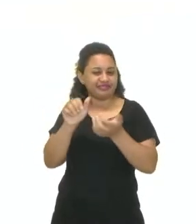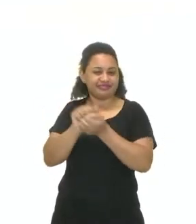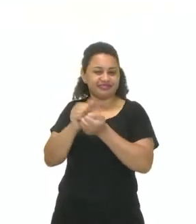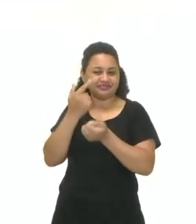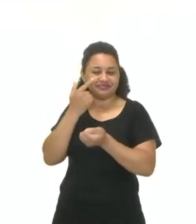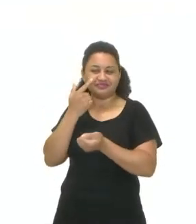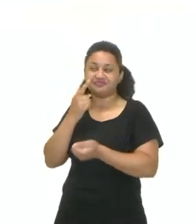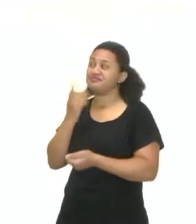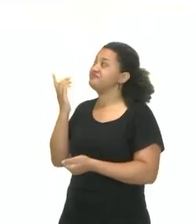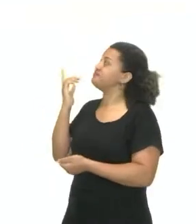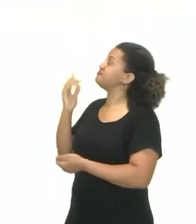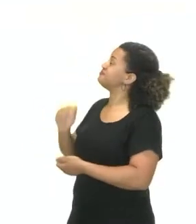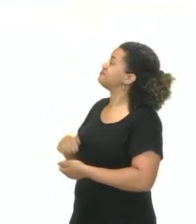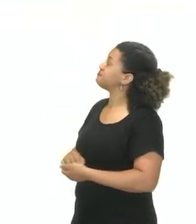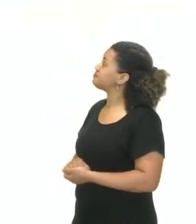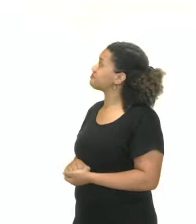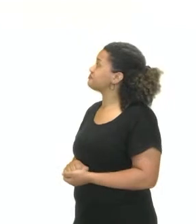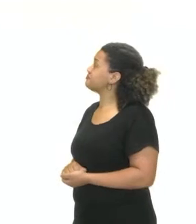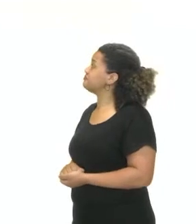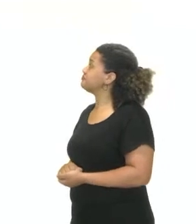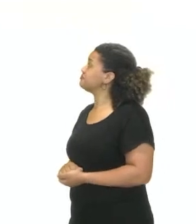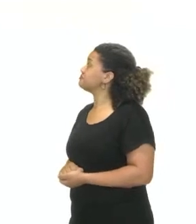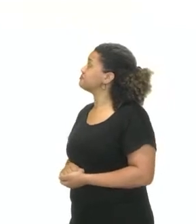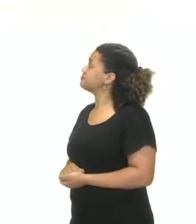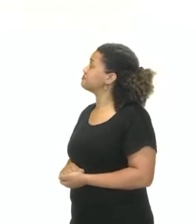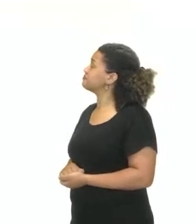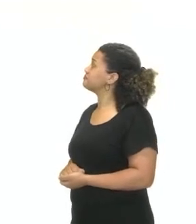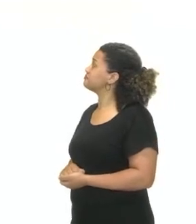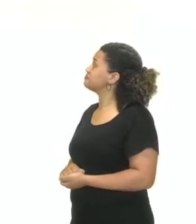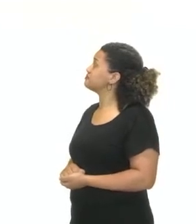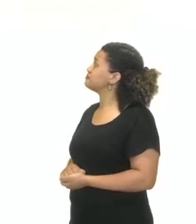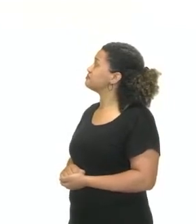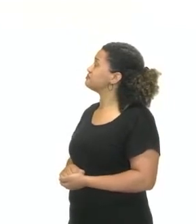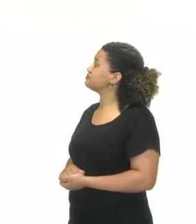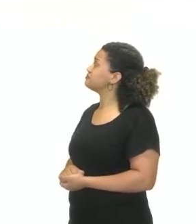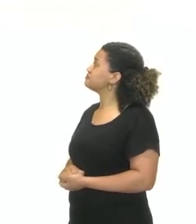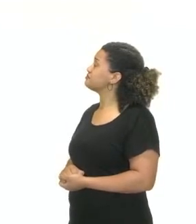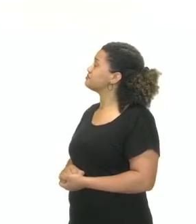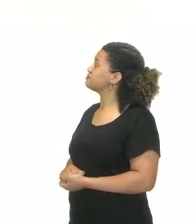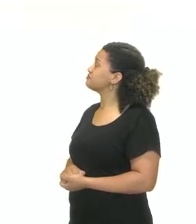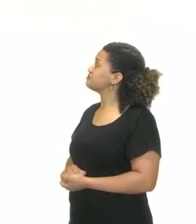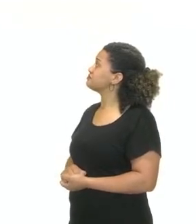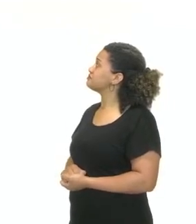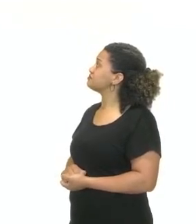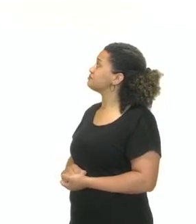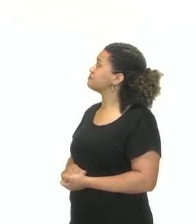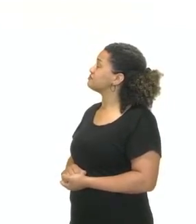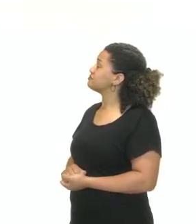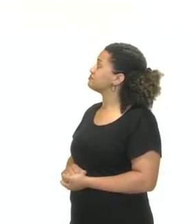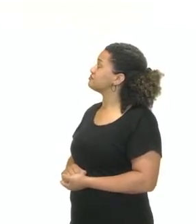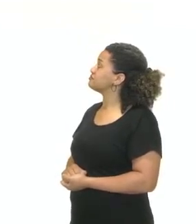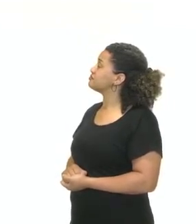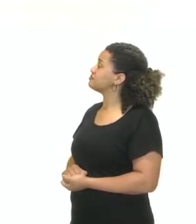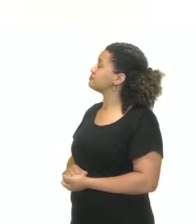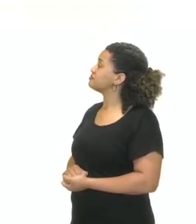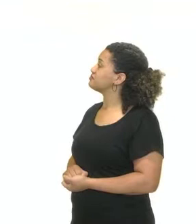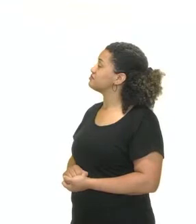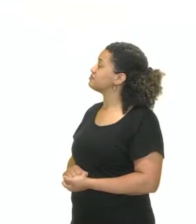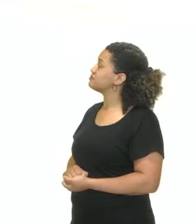radiante. Avante, brada meu talento na alma e o eco longe me repete. Avante!